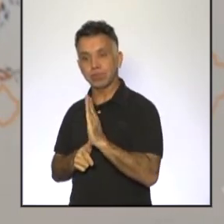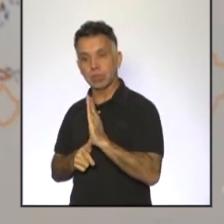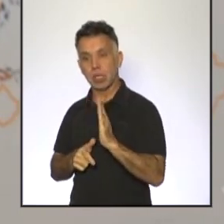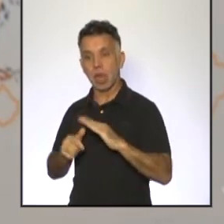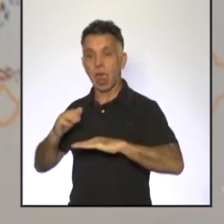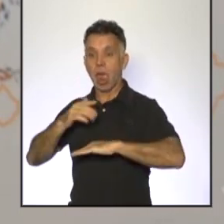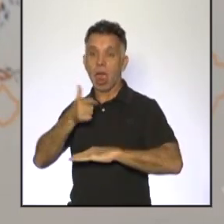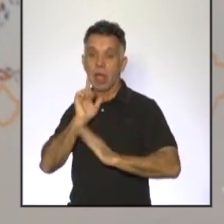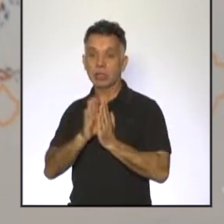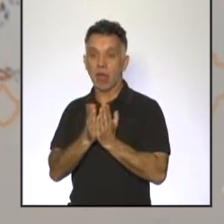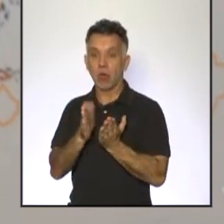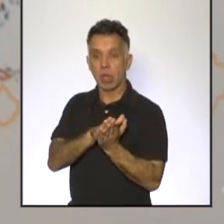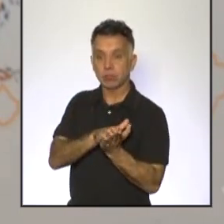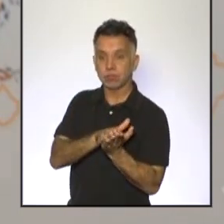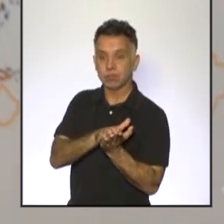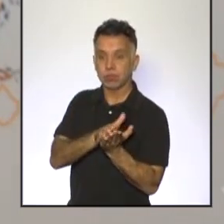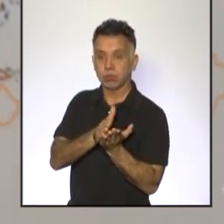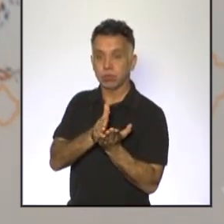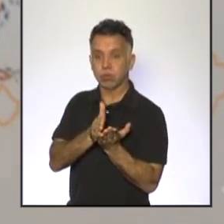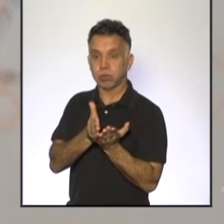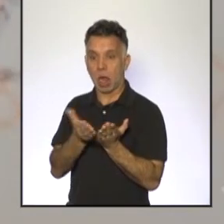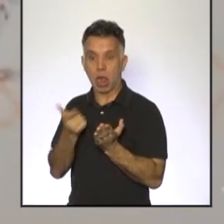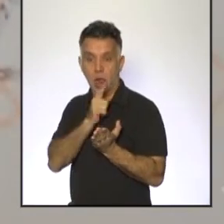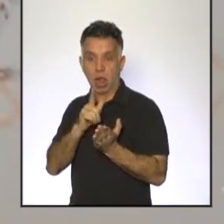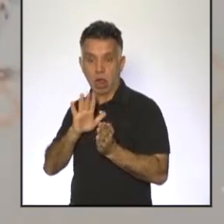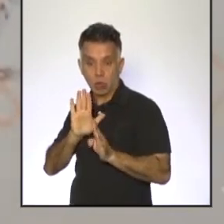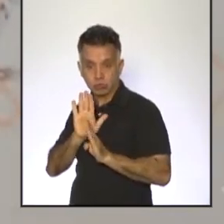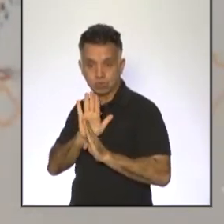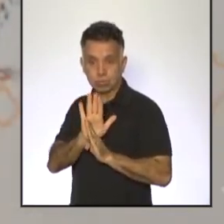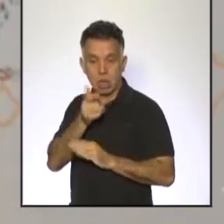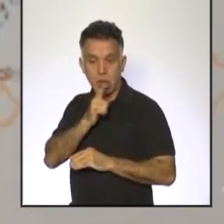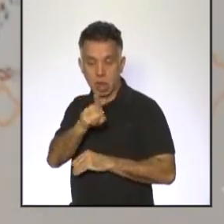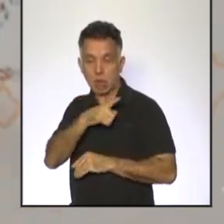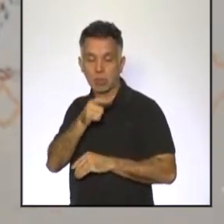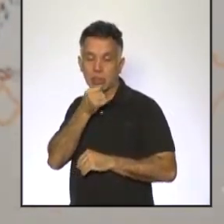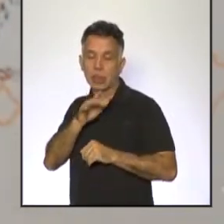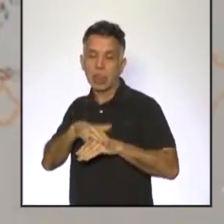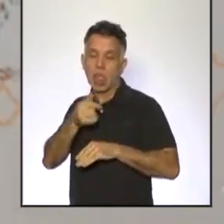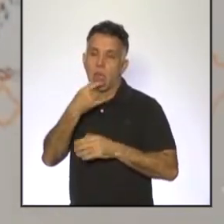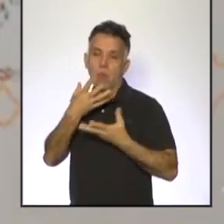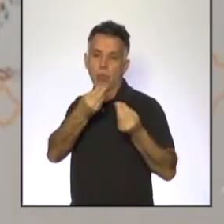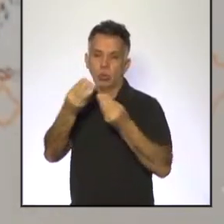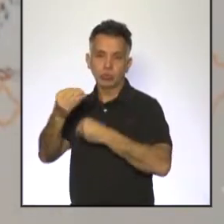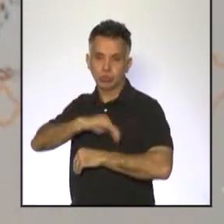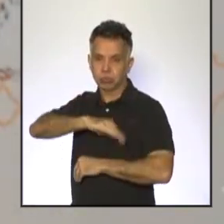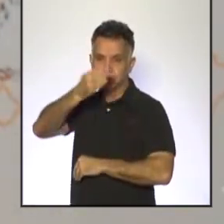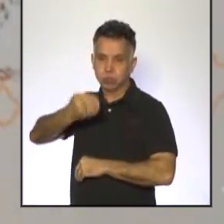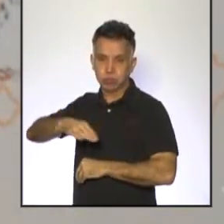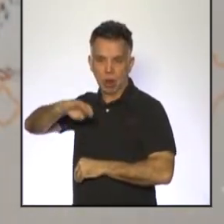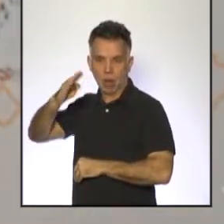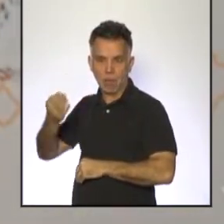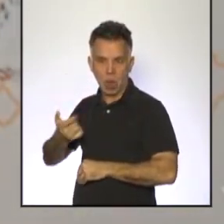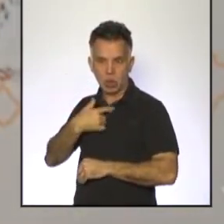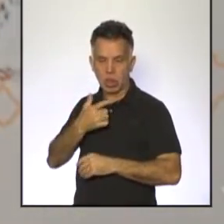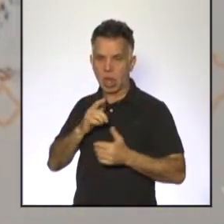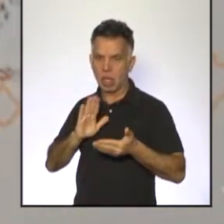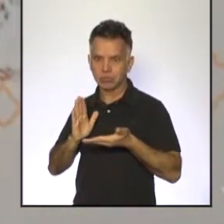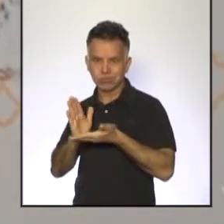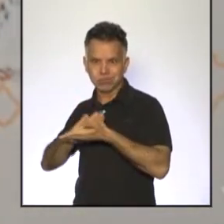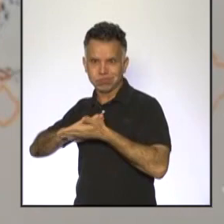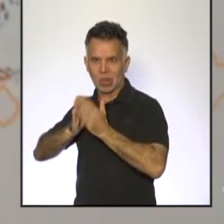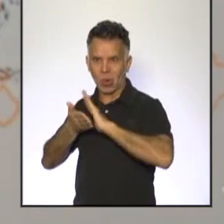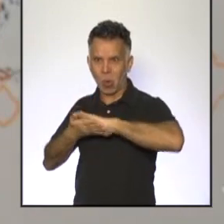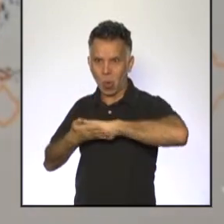aumentou, eu posso ter a formação de cadeias montanhosas dobradas. A origem